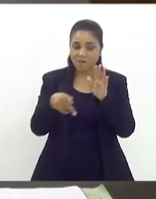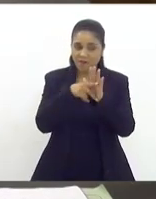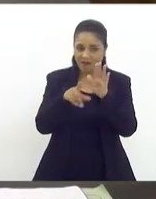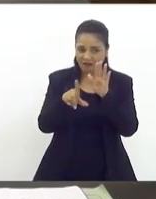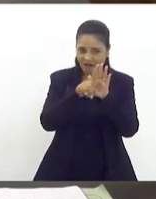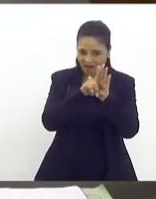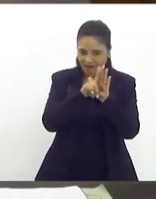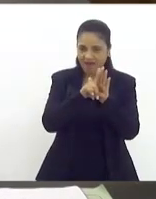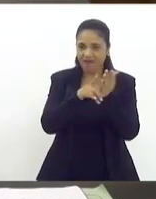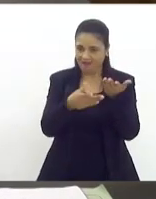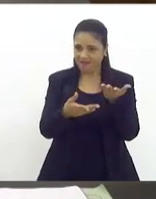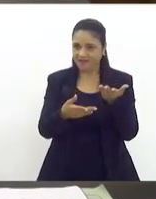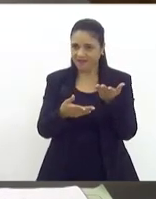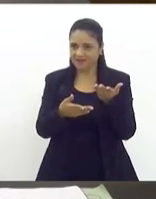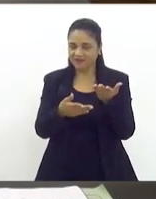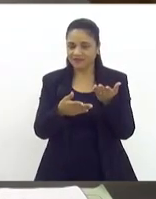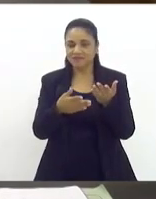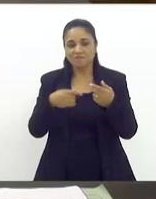inusitado.